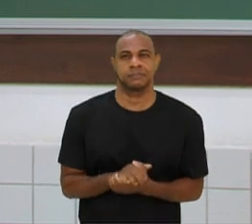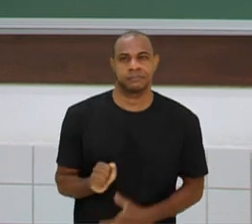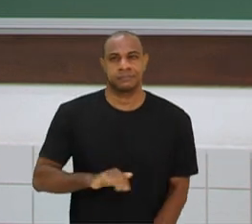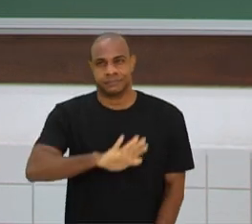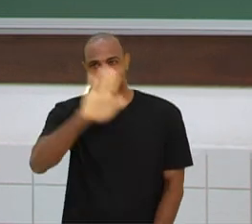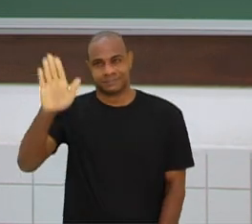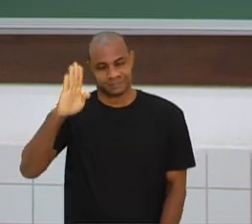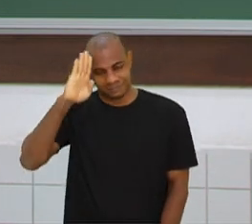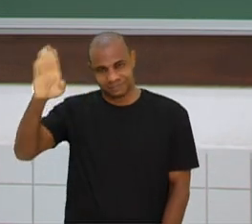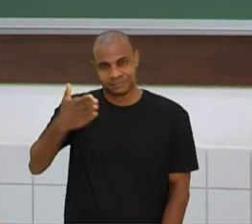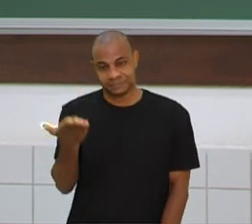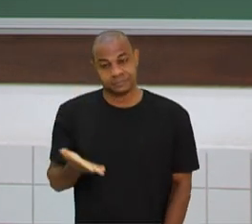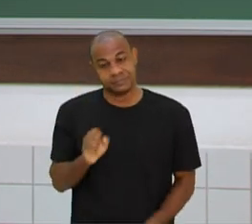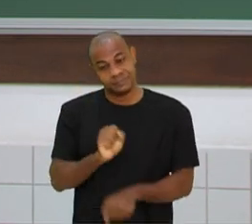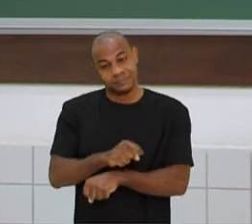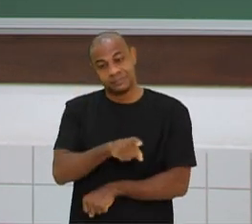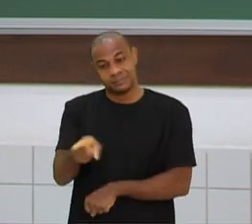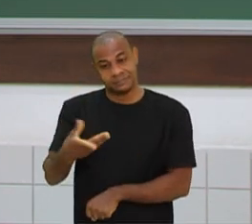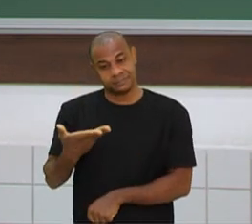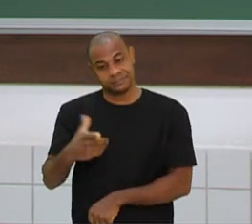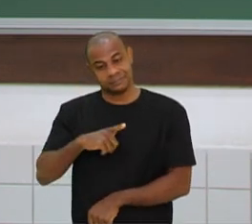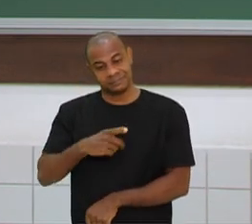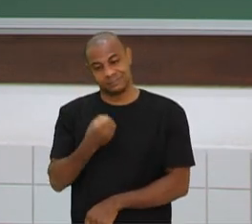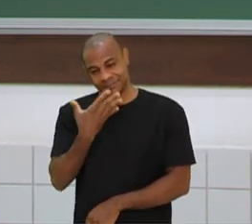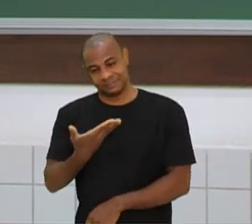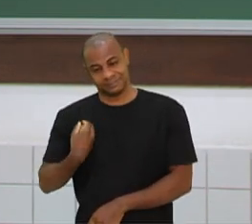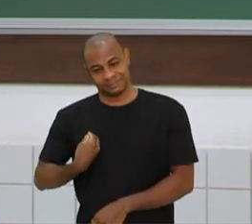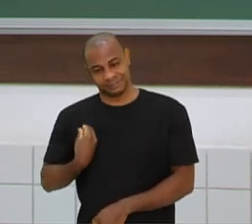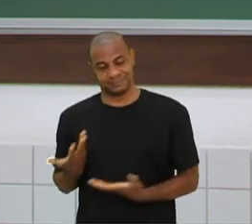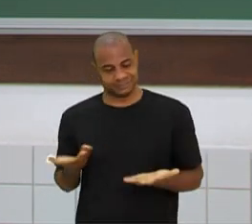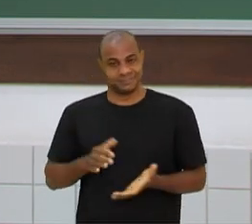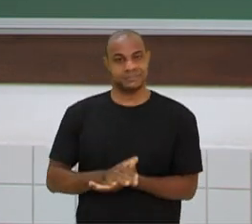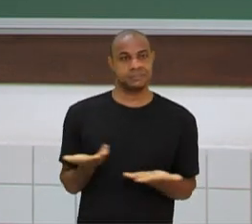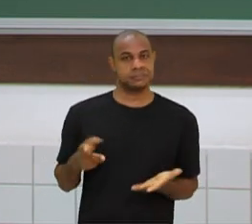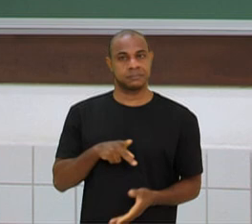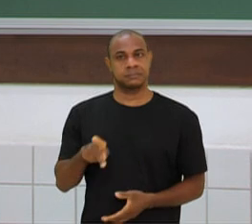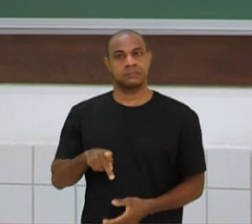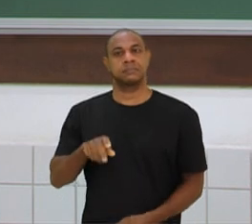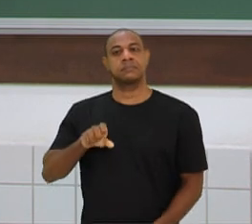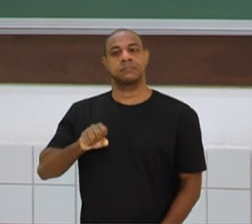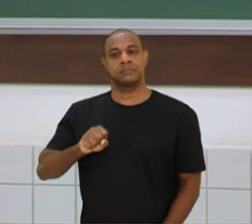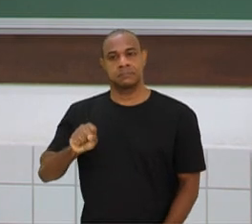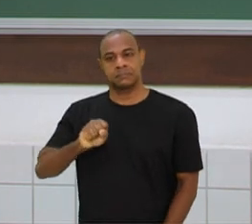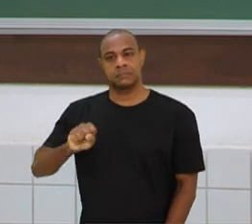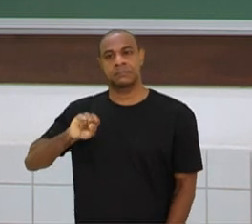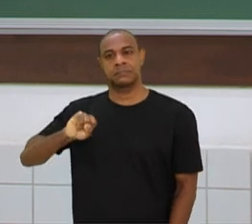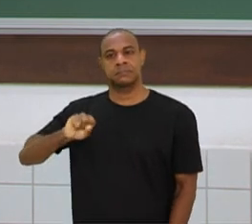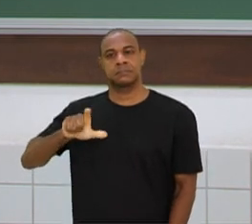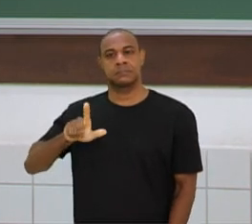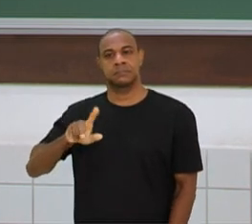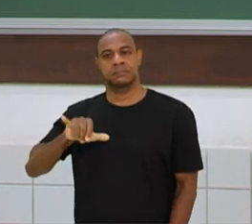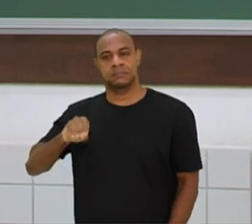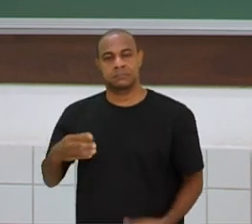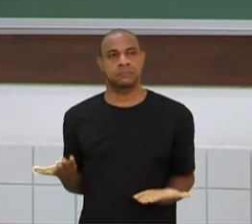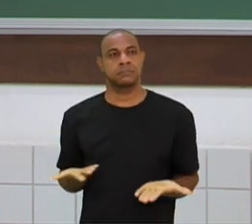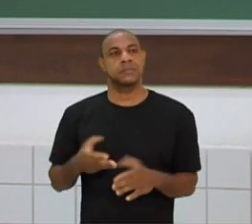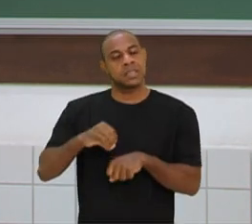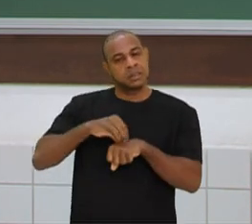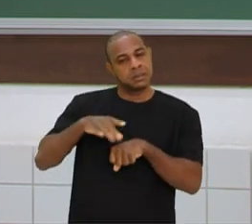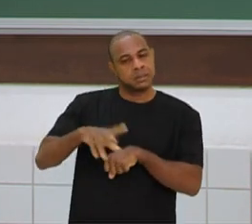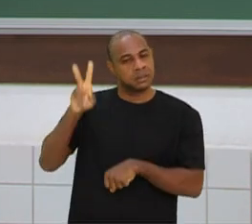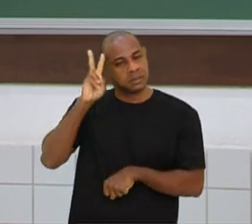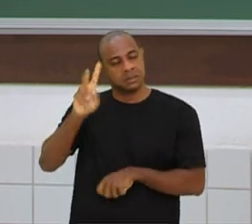Hi everyone, espero que todos vocês estejam bem. Eu sou o professor Silvio e vamos dar início à nossa aula de hoje com o nosso lembrete básico